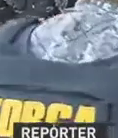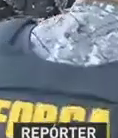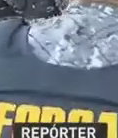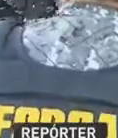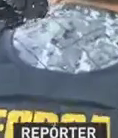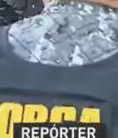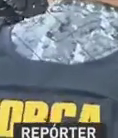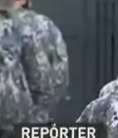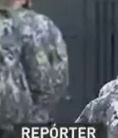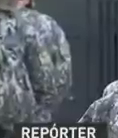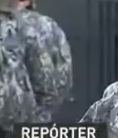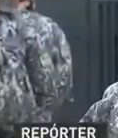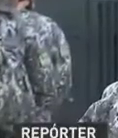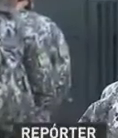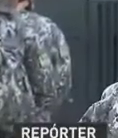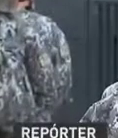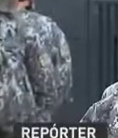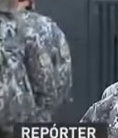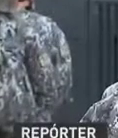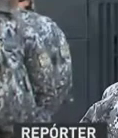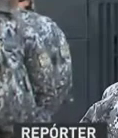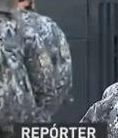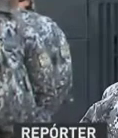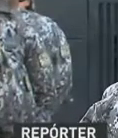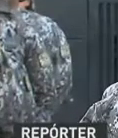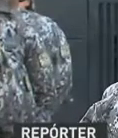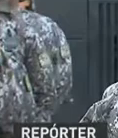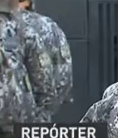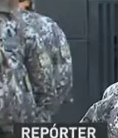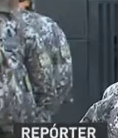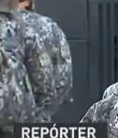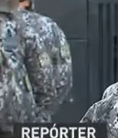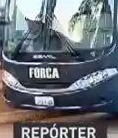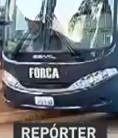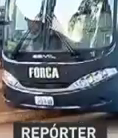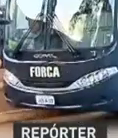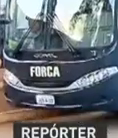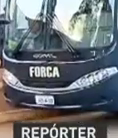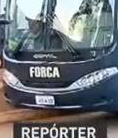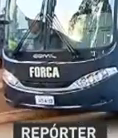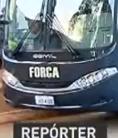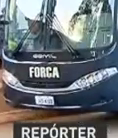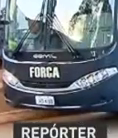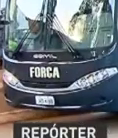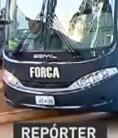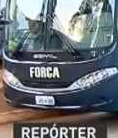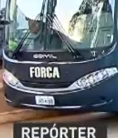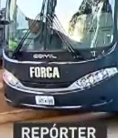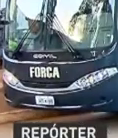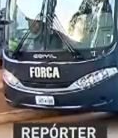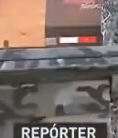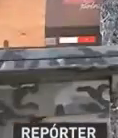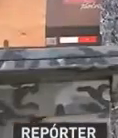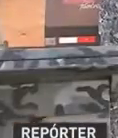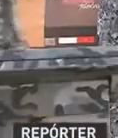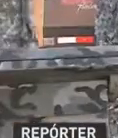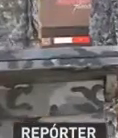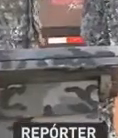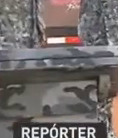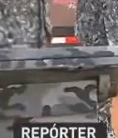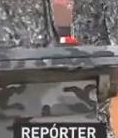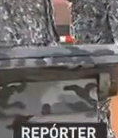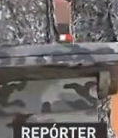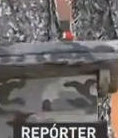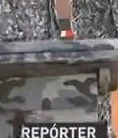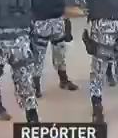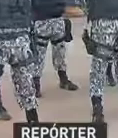no sudeste do Pará, já estavam prontos para sair num comboio de caminhonetes e micro-ônibus. Seguindo